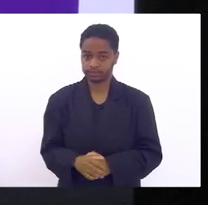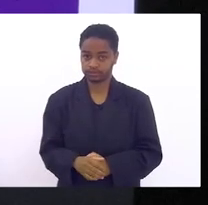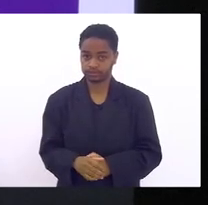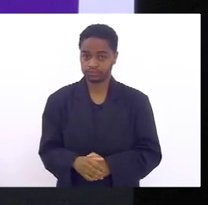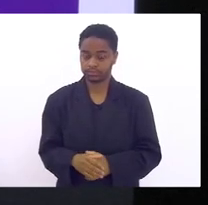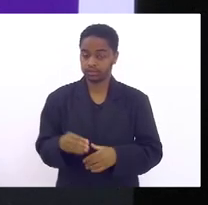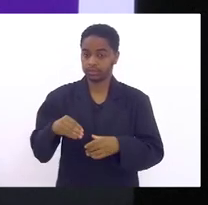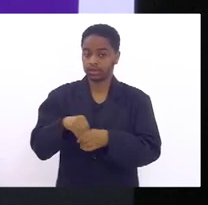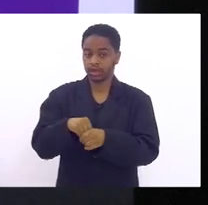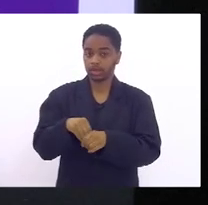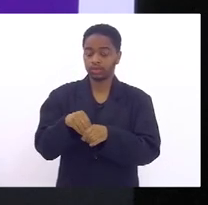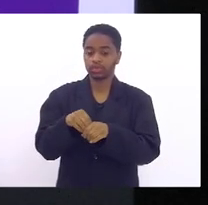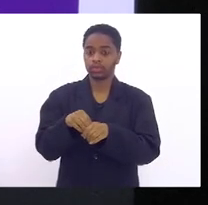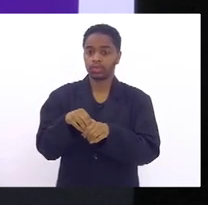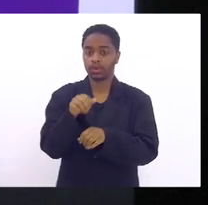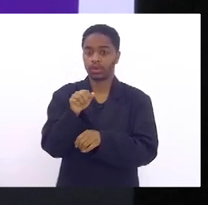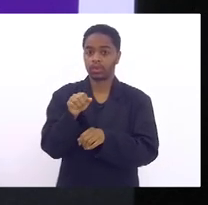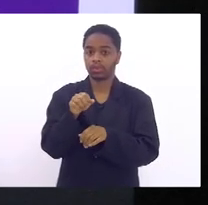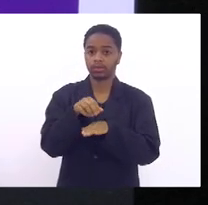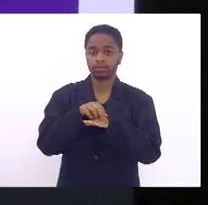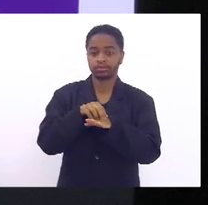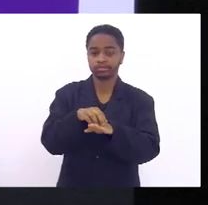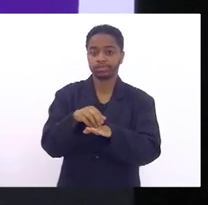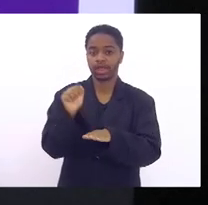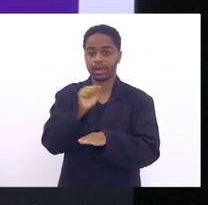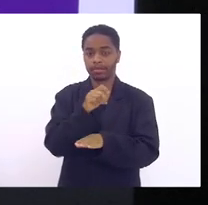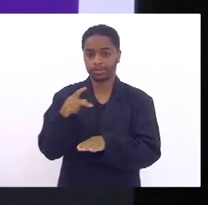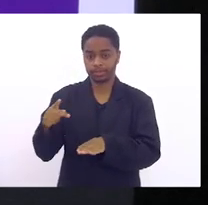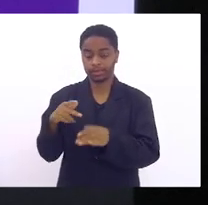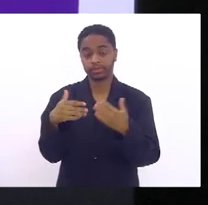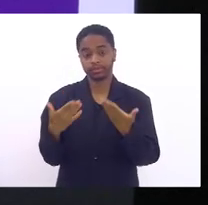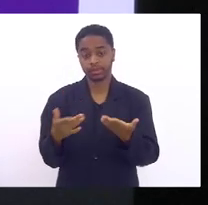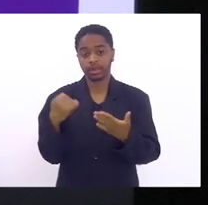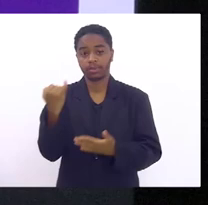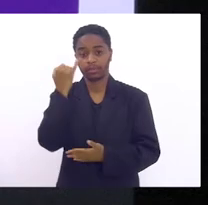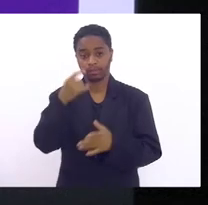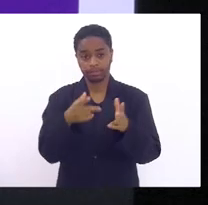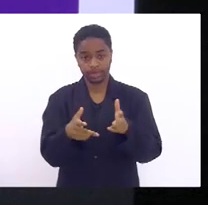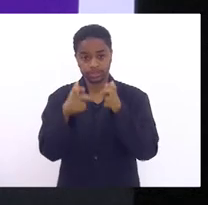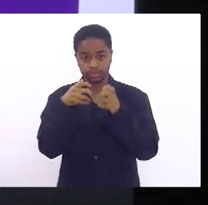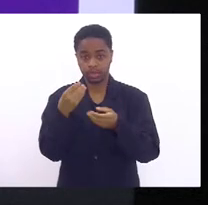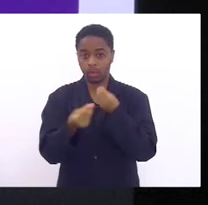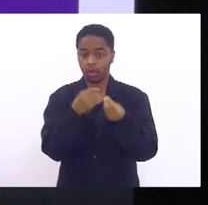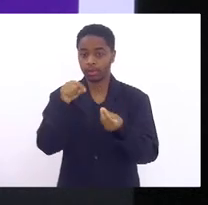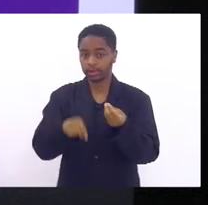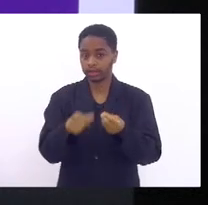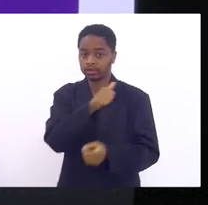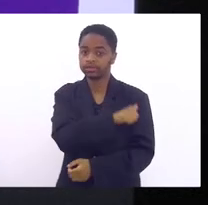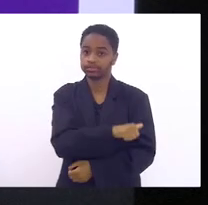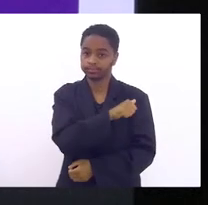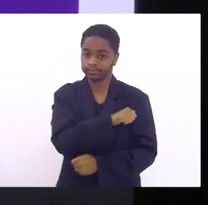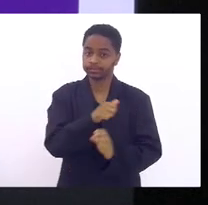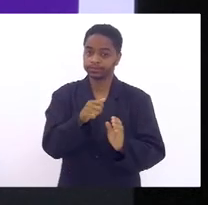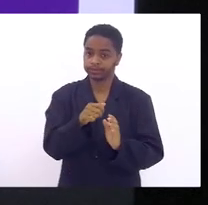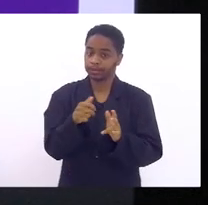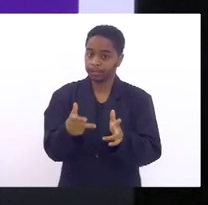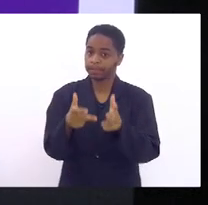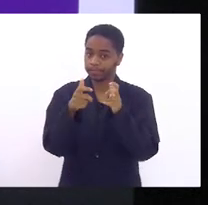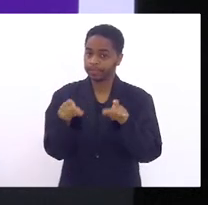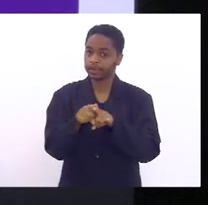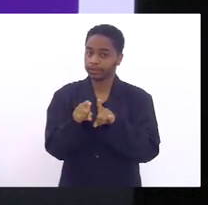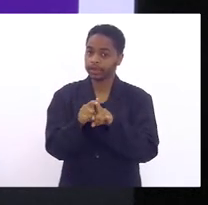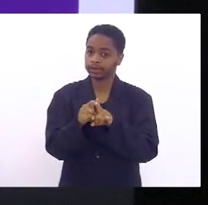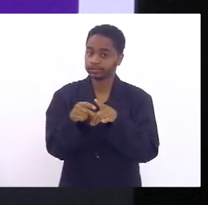transportes de aplicativos é importante notar o quanto que isso no Rio de Janeiro também é muito fragrante né